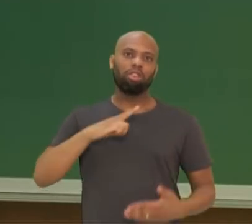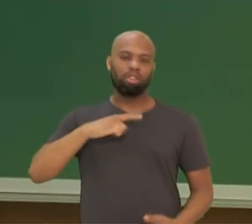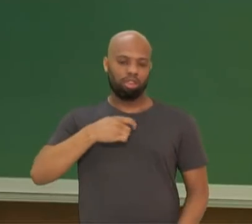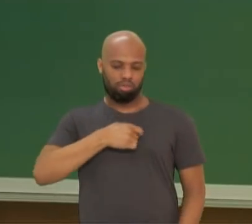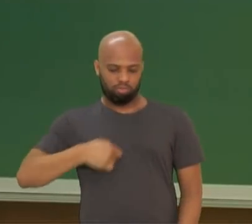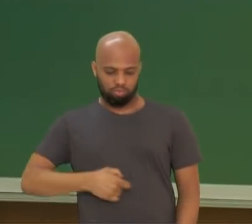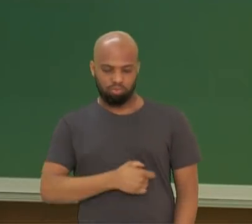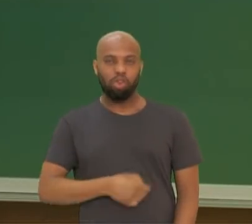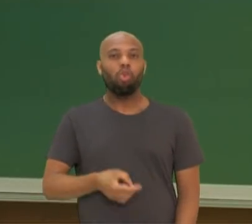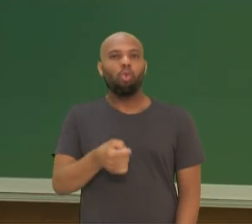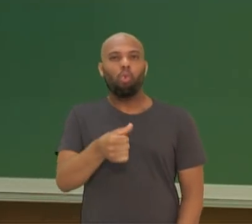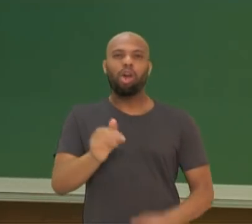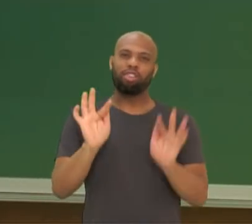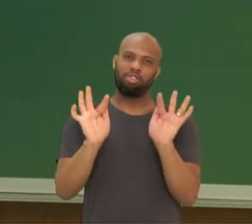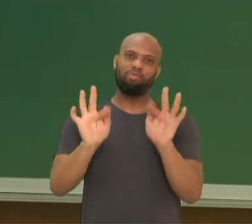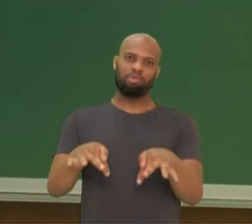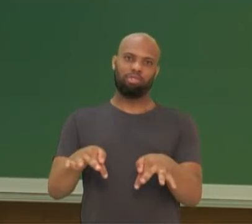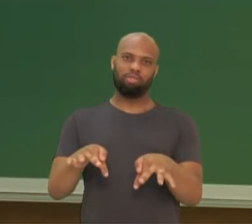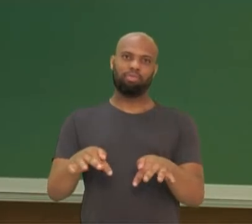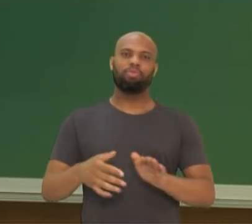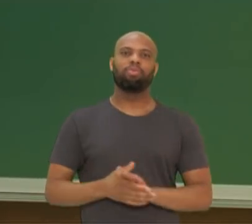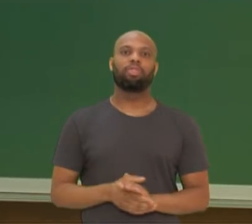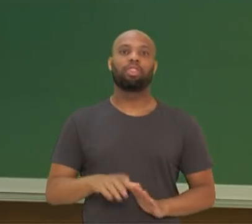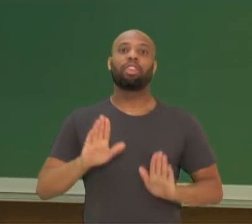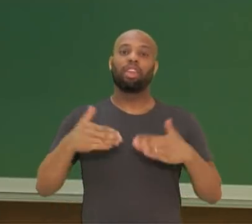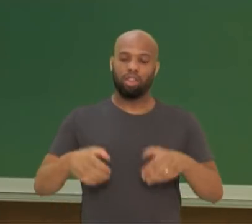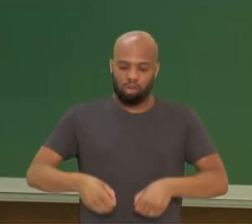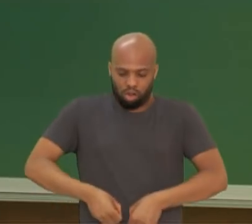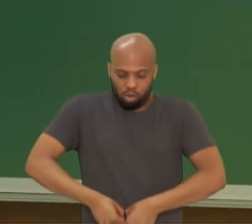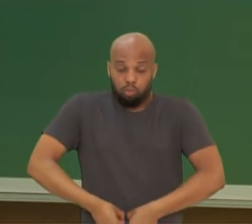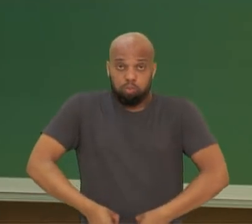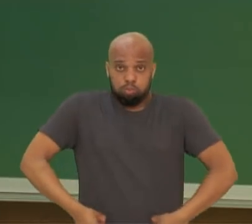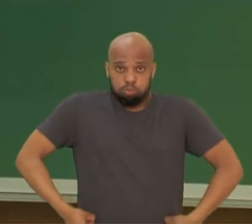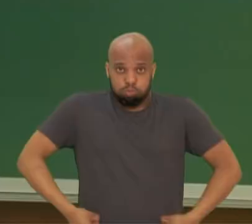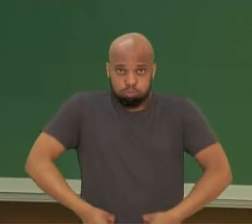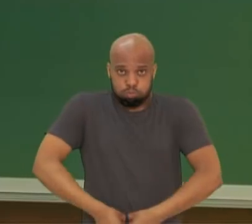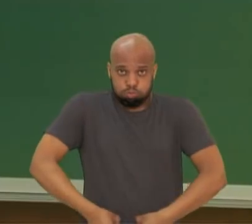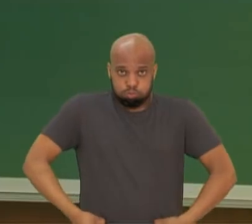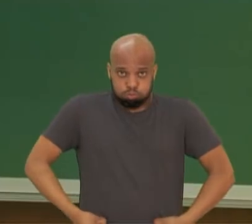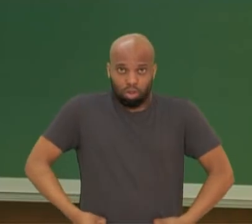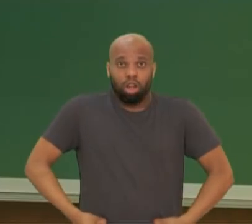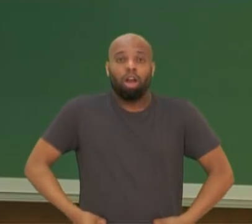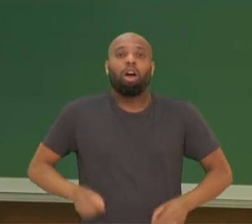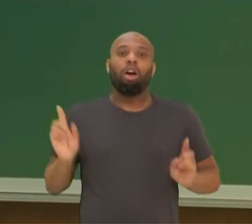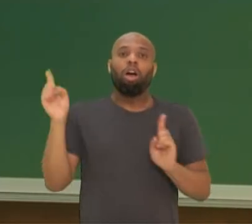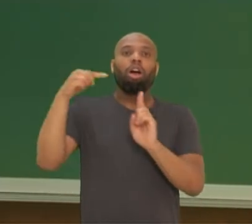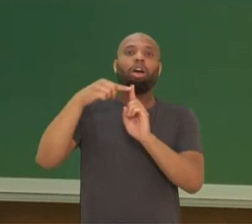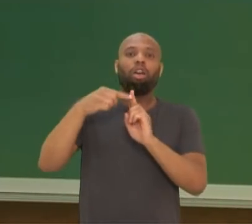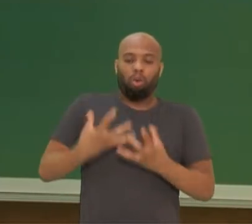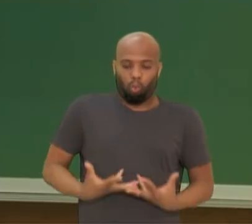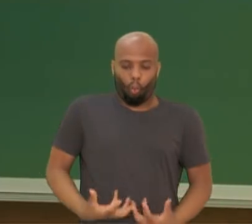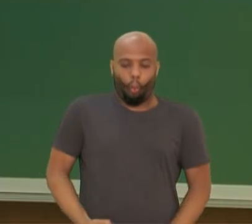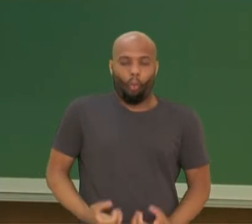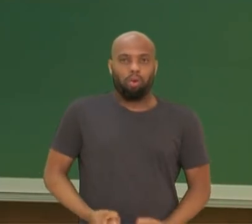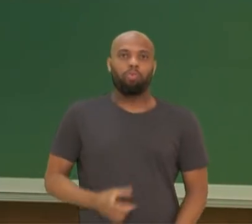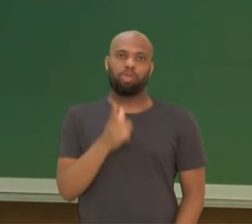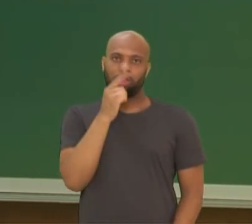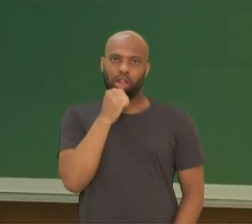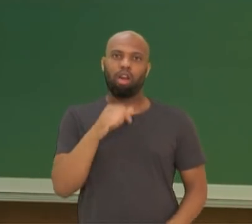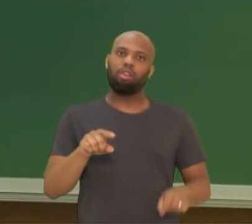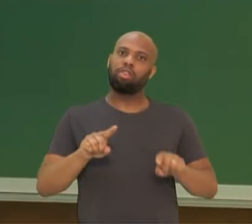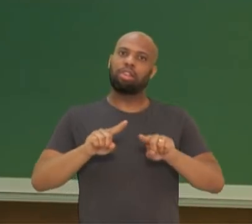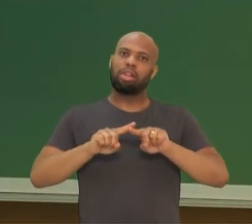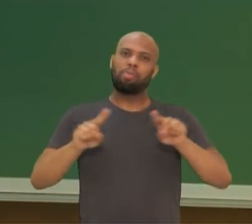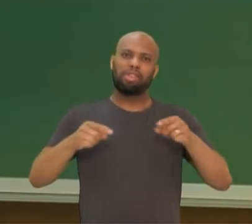está prestes a terminar após isso, tá? Então, o intestino grosso, a função é absorção de água. Digestão de